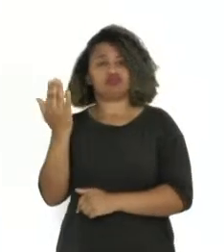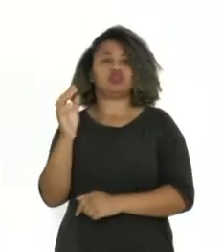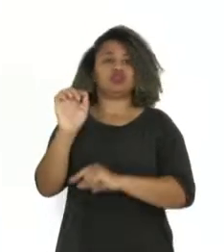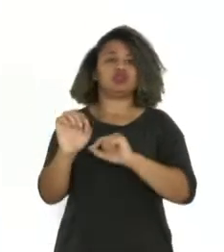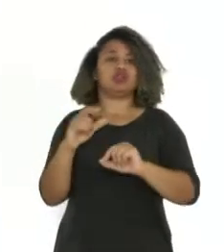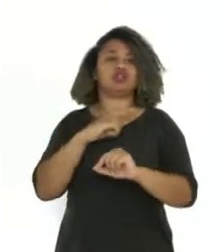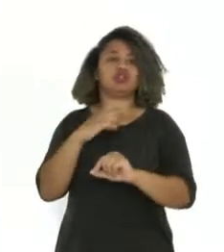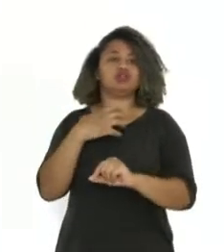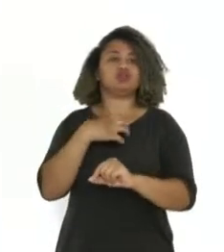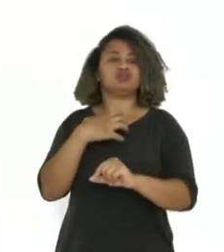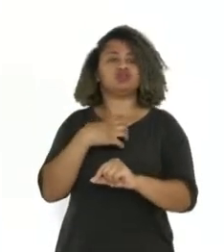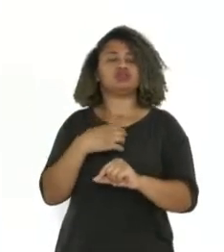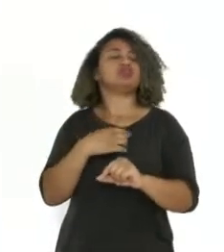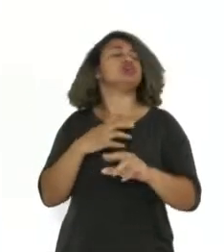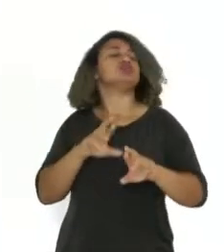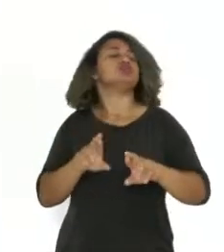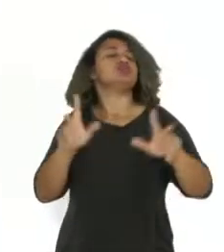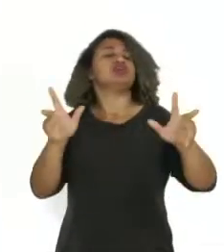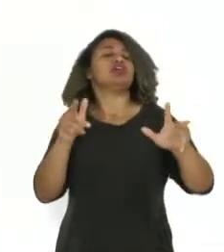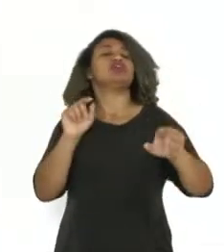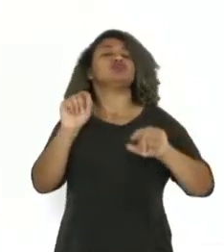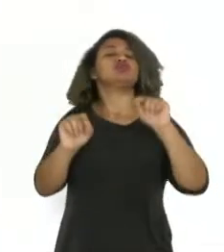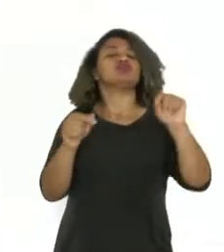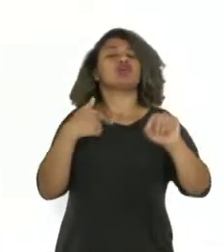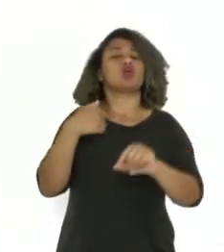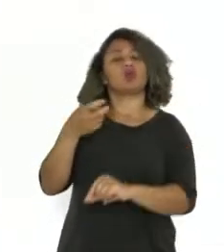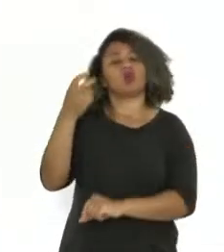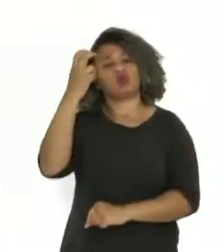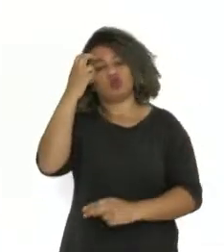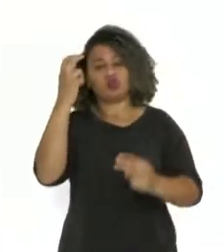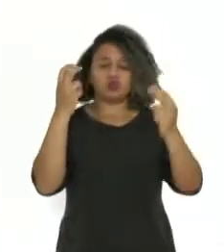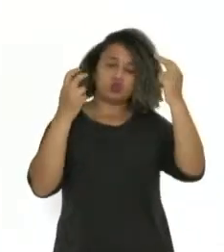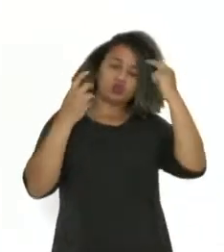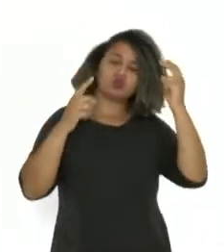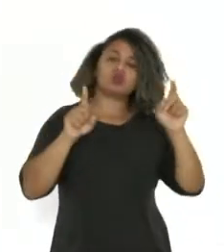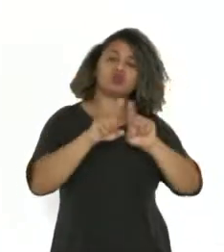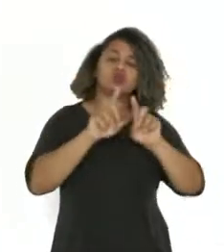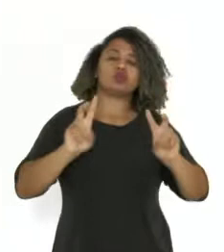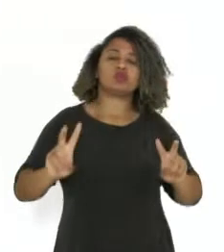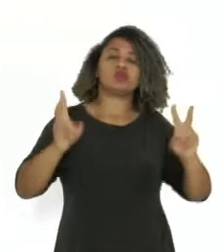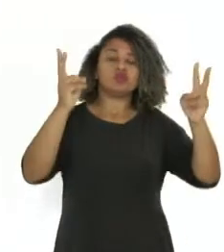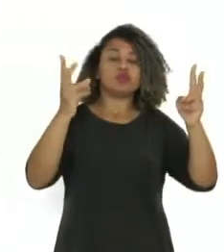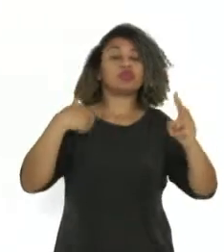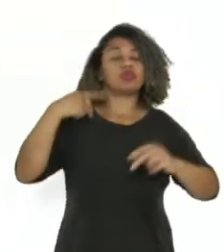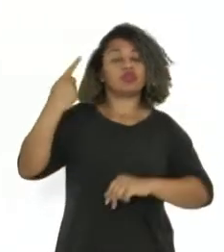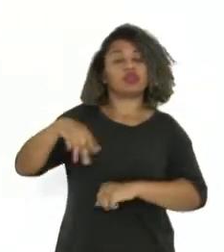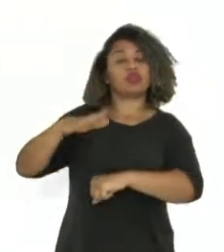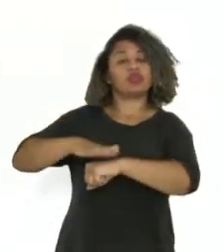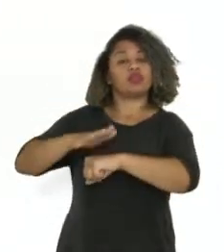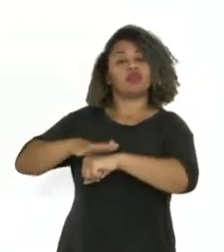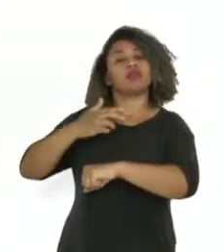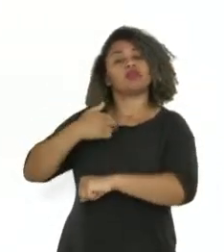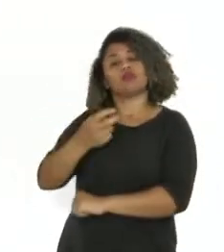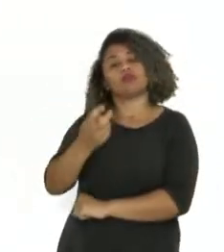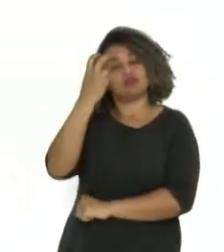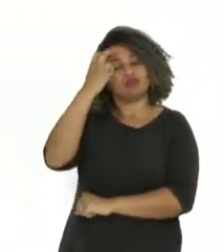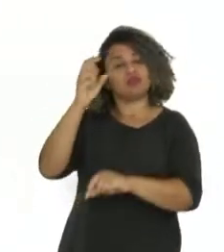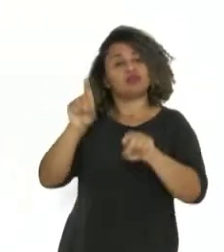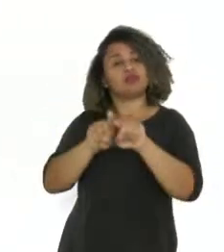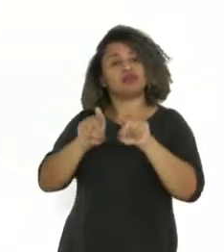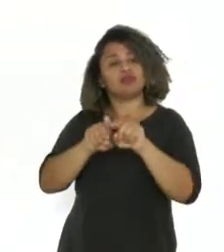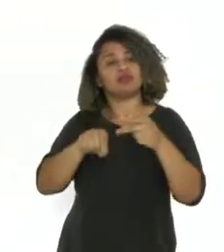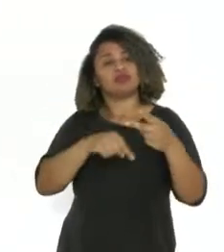meios de compreensão de diferentes culturas e de apropriação e valorização de sua própria cultura, além de ampliar